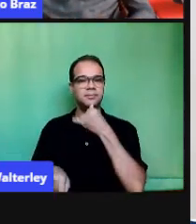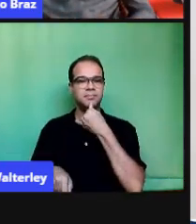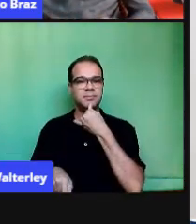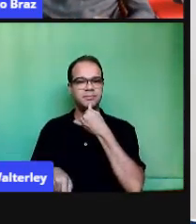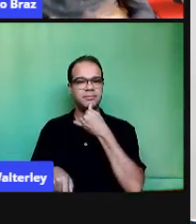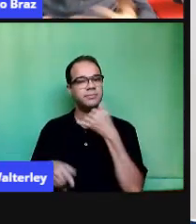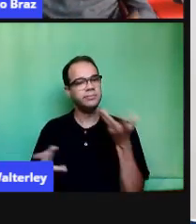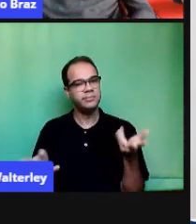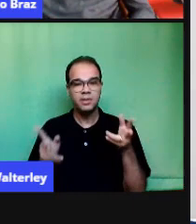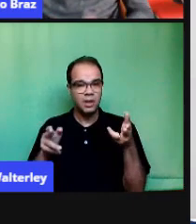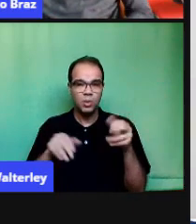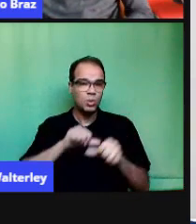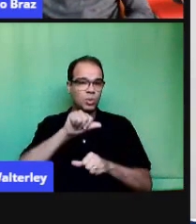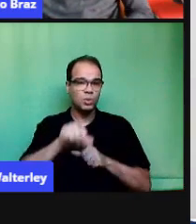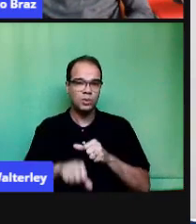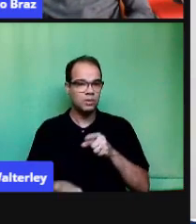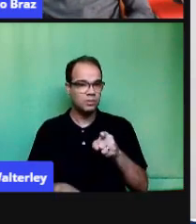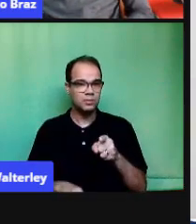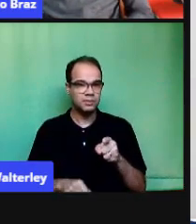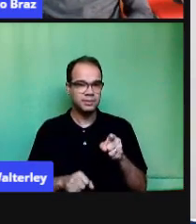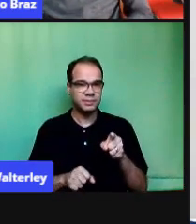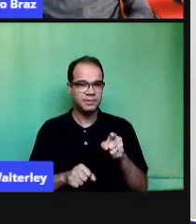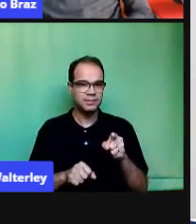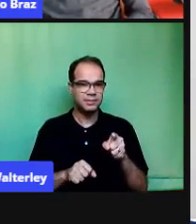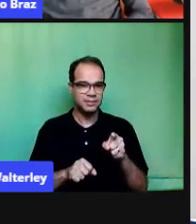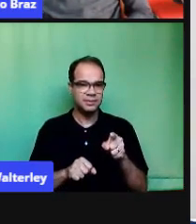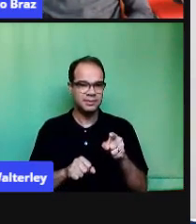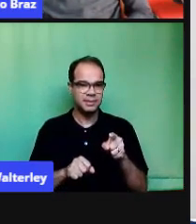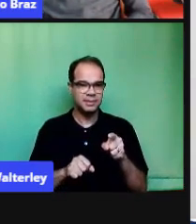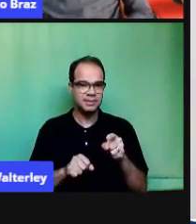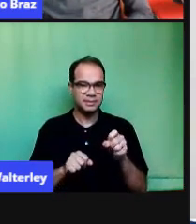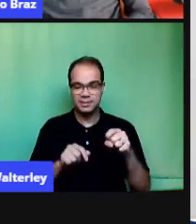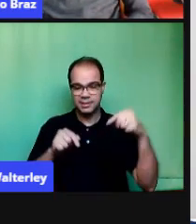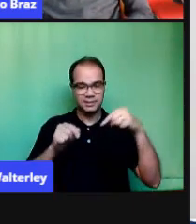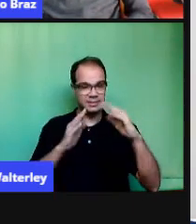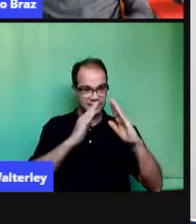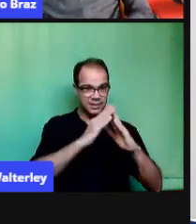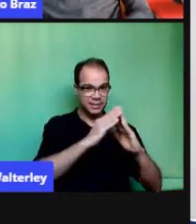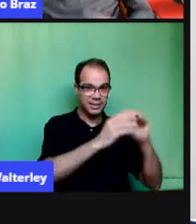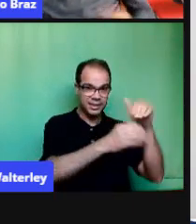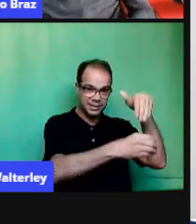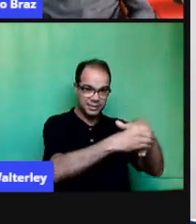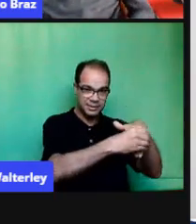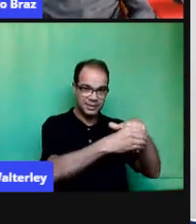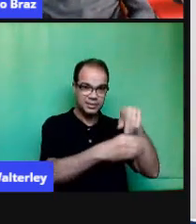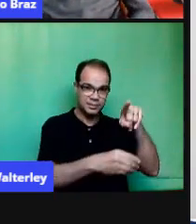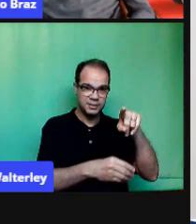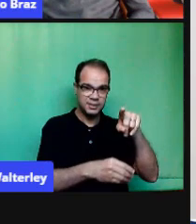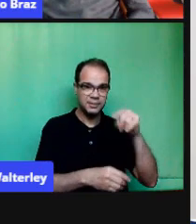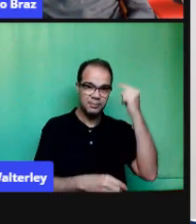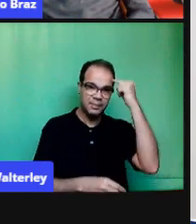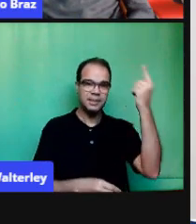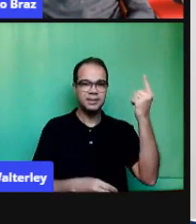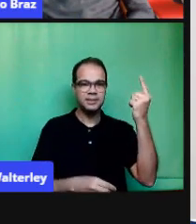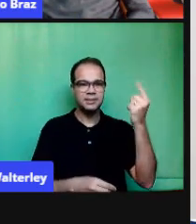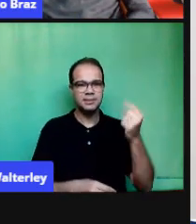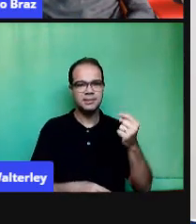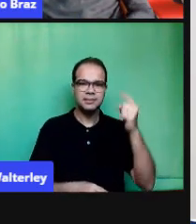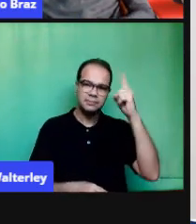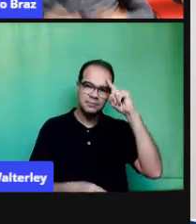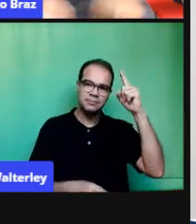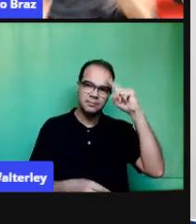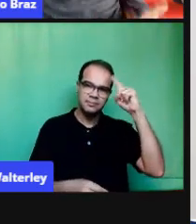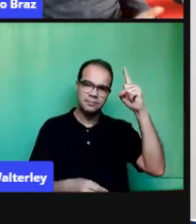de casa, né, respeitar a quarentena, isso não incomoda a nós mesmos? Imagine os animais, né? Então, que são